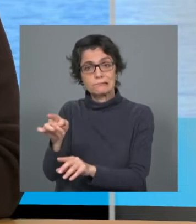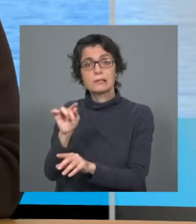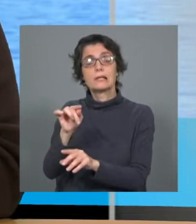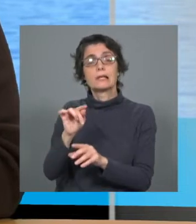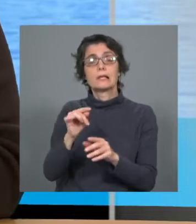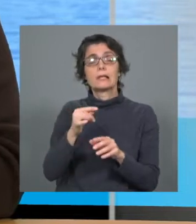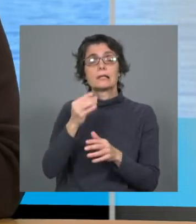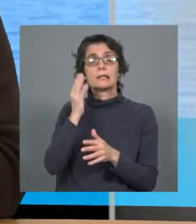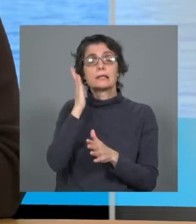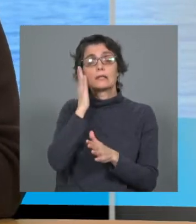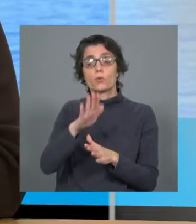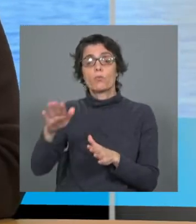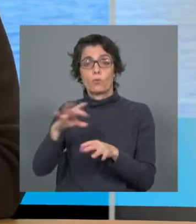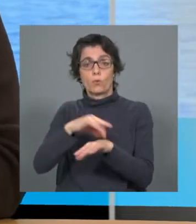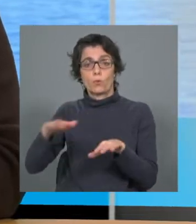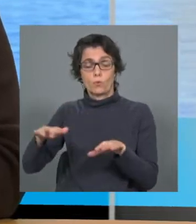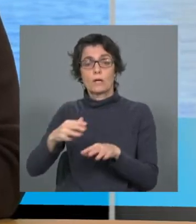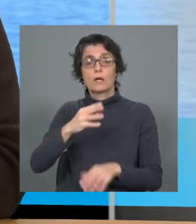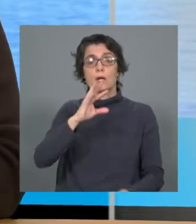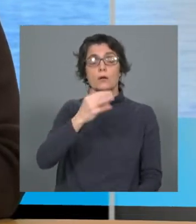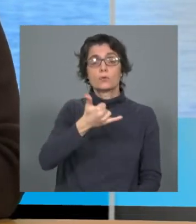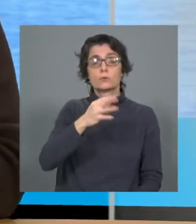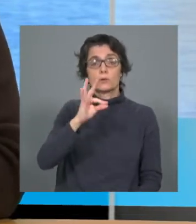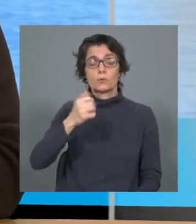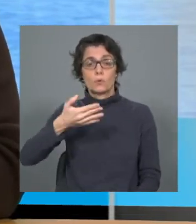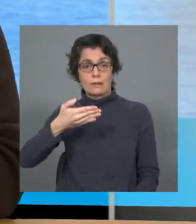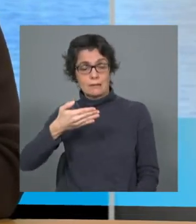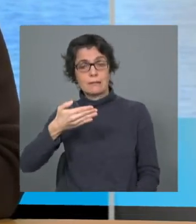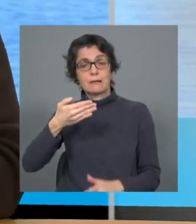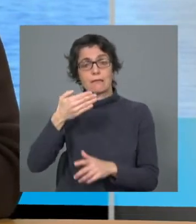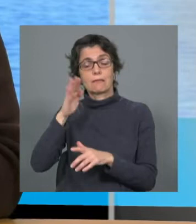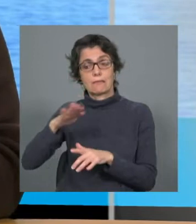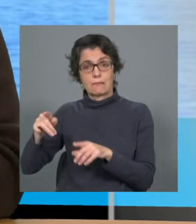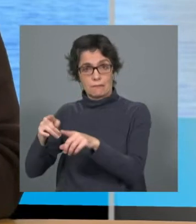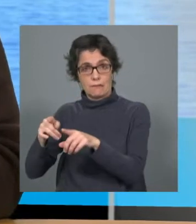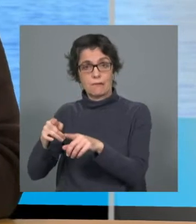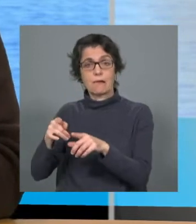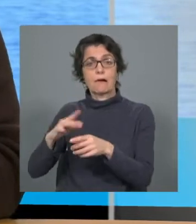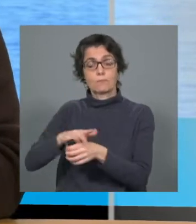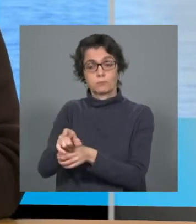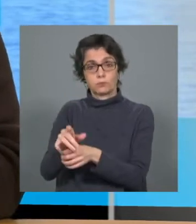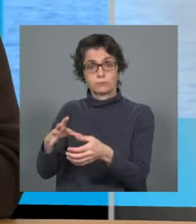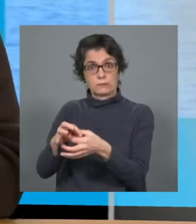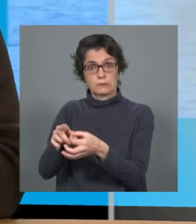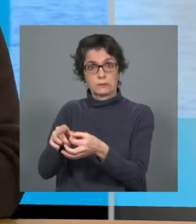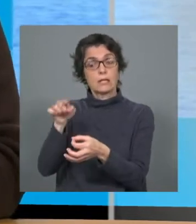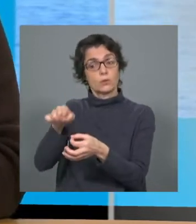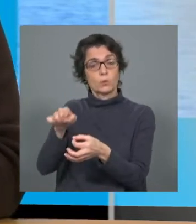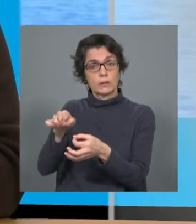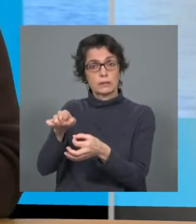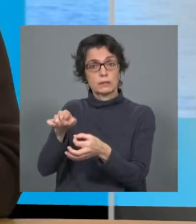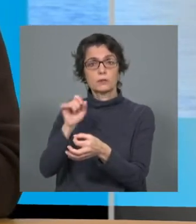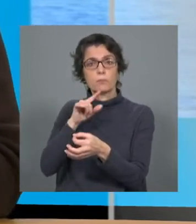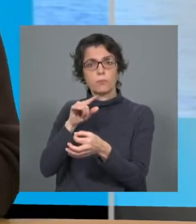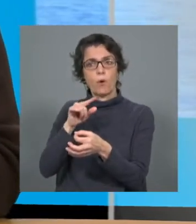247 camas, a ocupação de 247 camas em cuidados intensivos Covid como sinal para